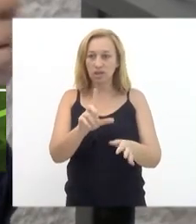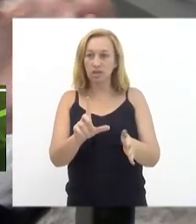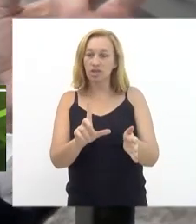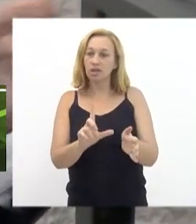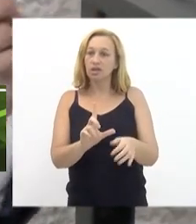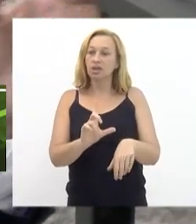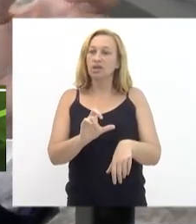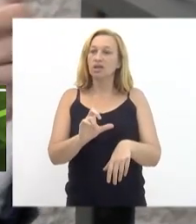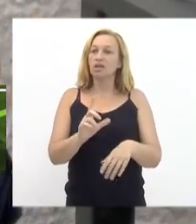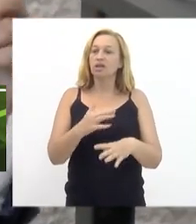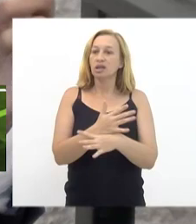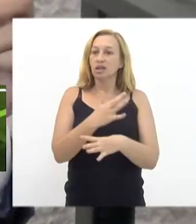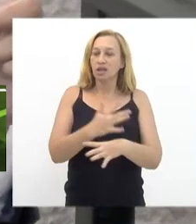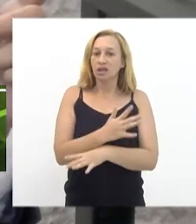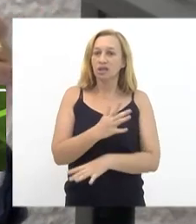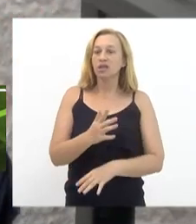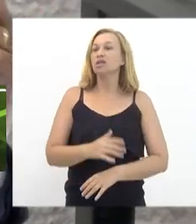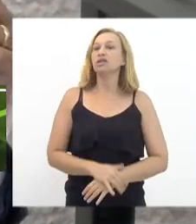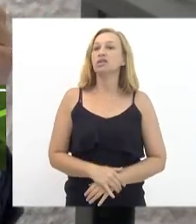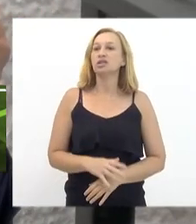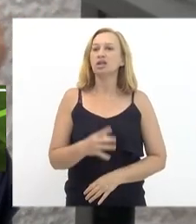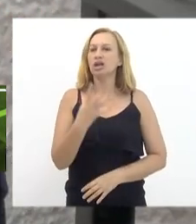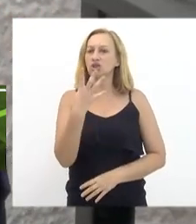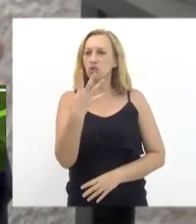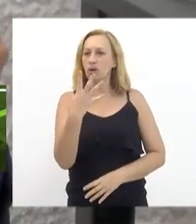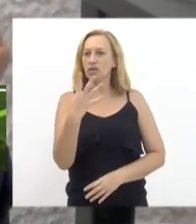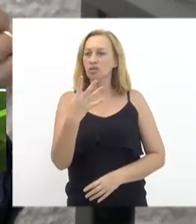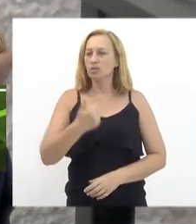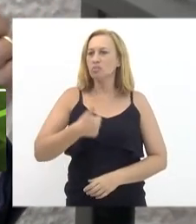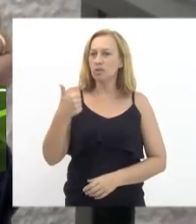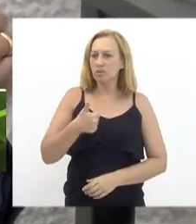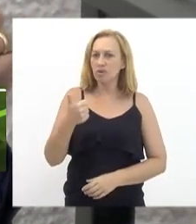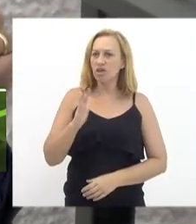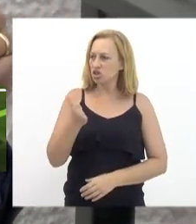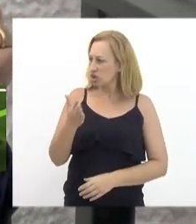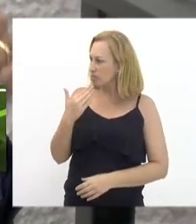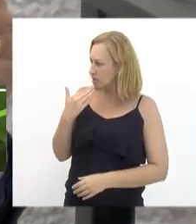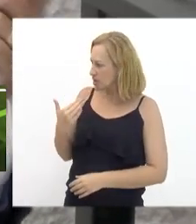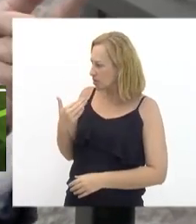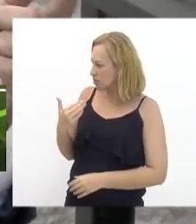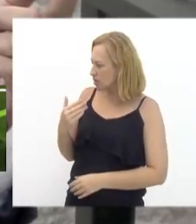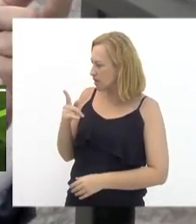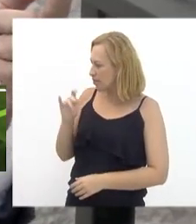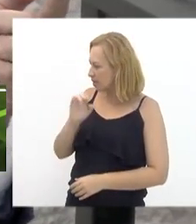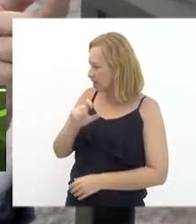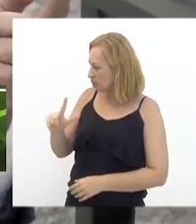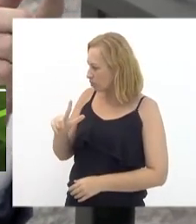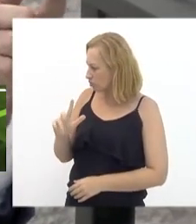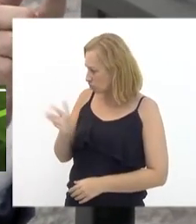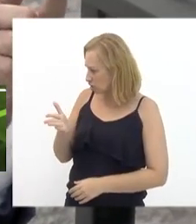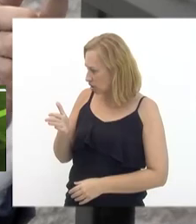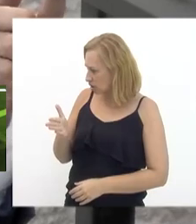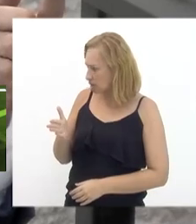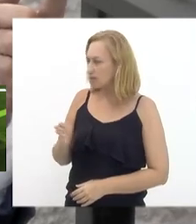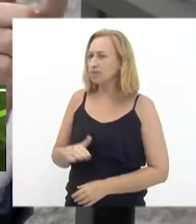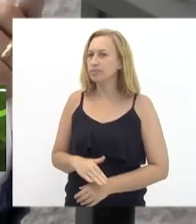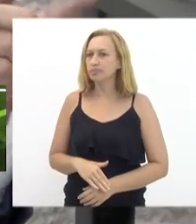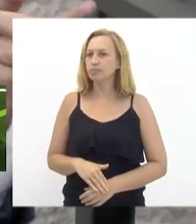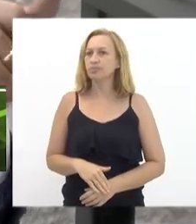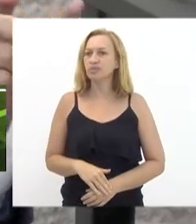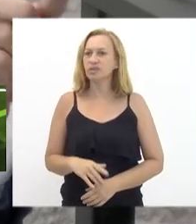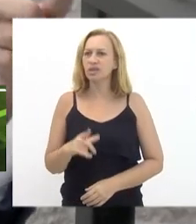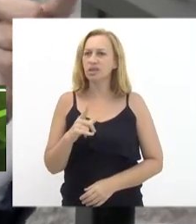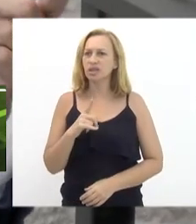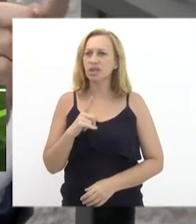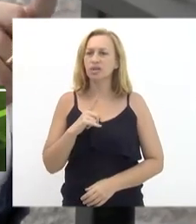mercado em Socorro se não sei se dá de citou mas as quatro primeiras lâminas já licitou Gabriel tá outro mercado tá no mercado nós